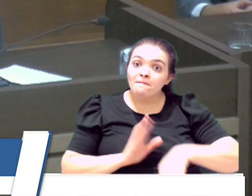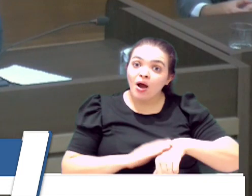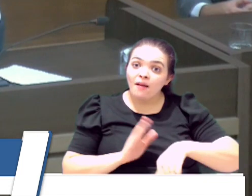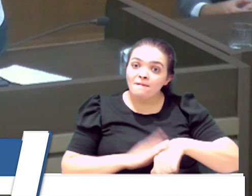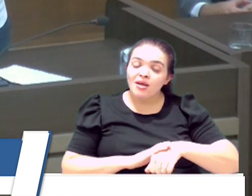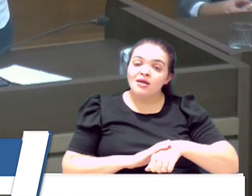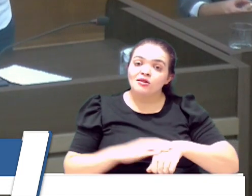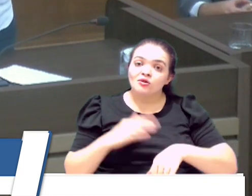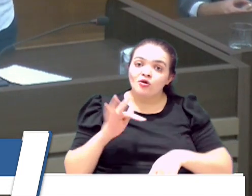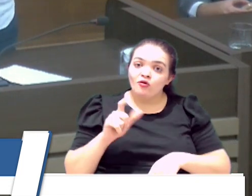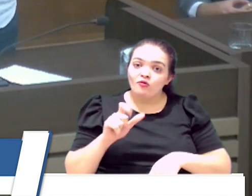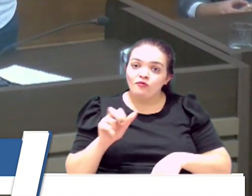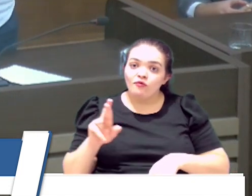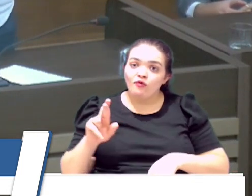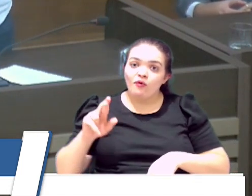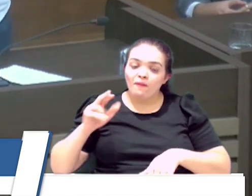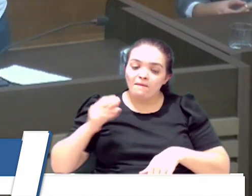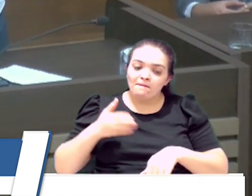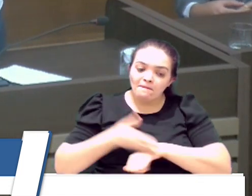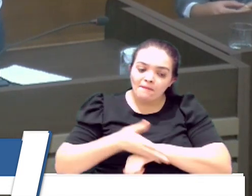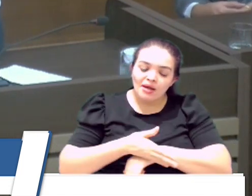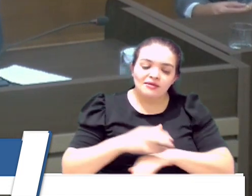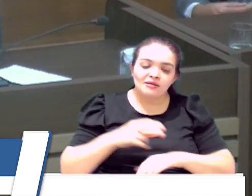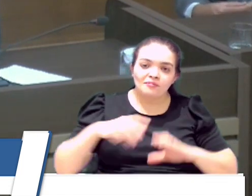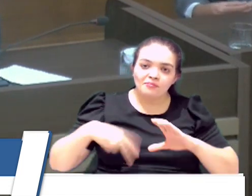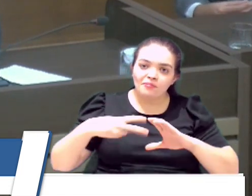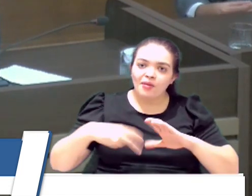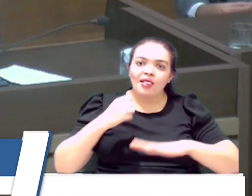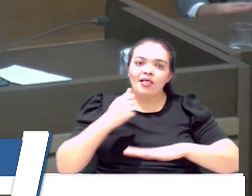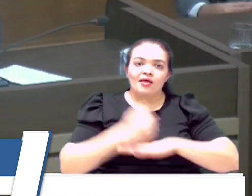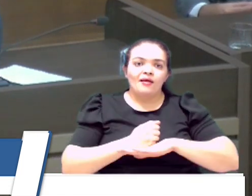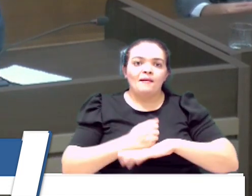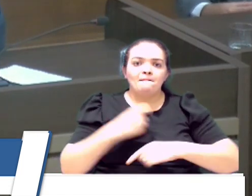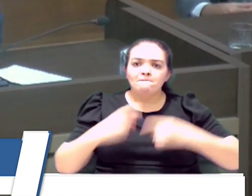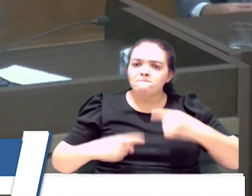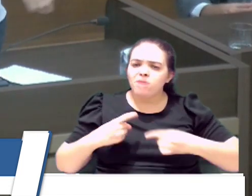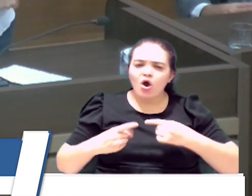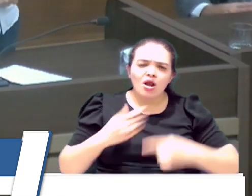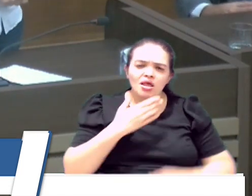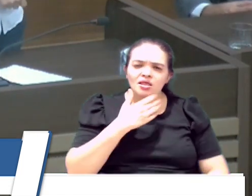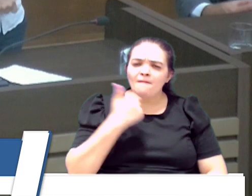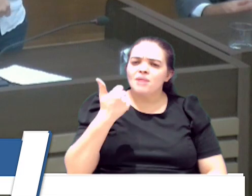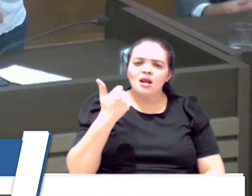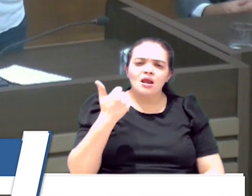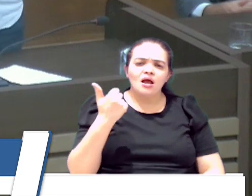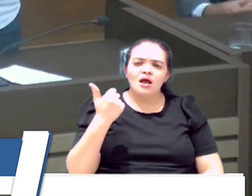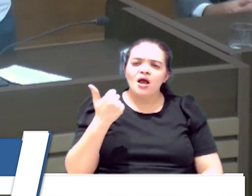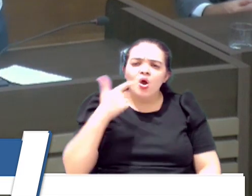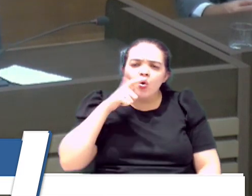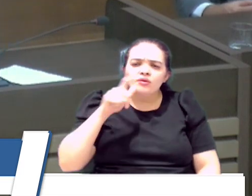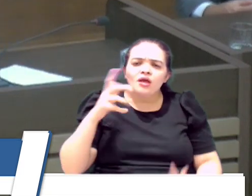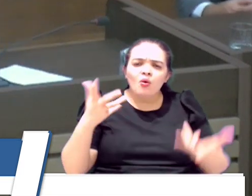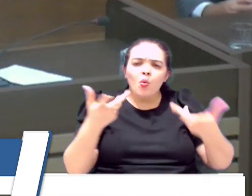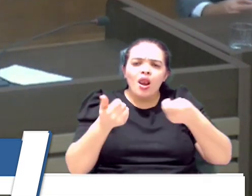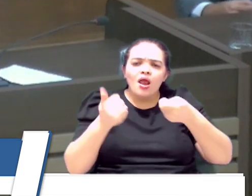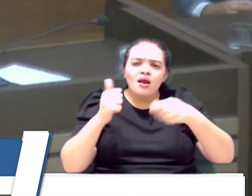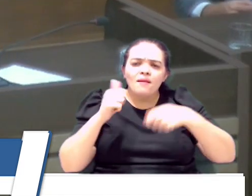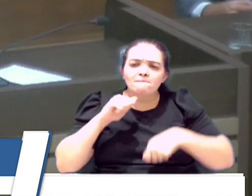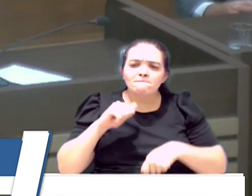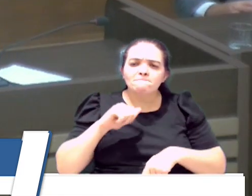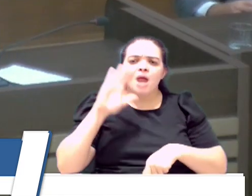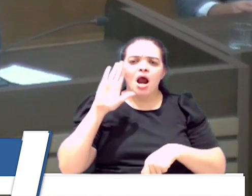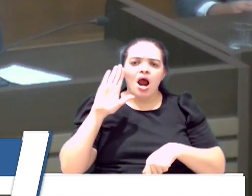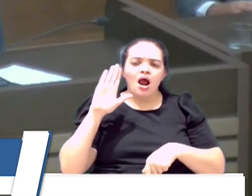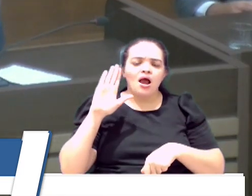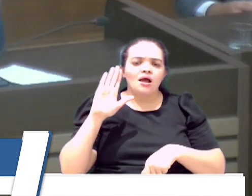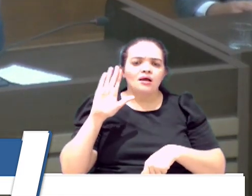na Câmara de Franca. A política em Franca ia ser muito melhor, muito mais qualificada, muito mais avançada,